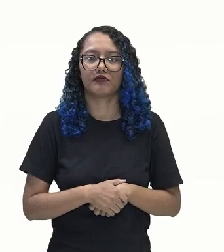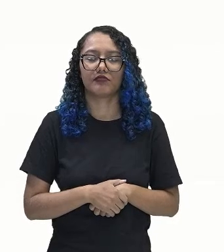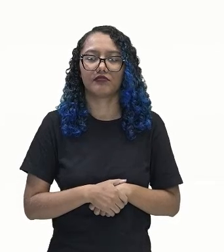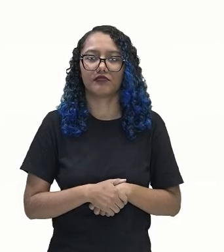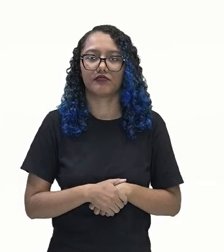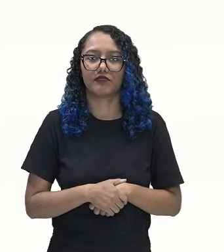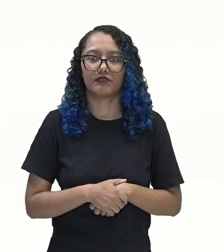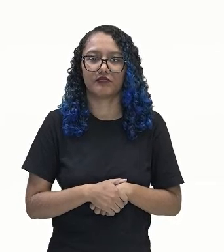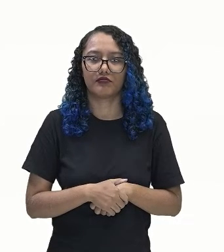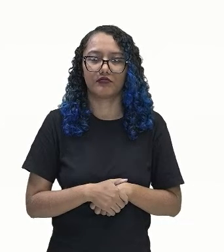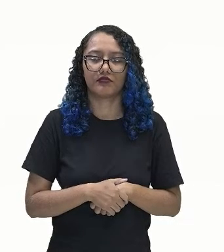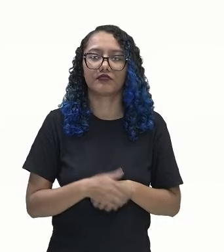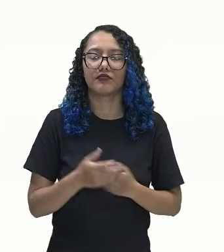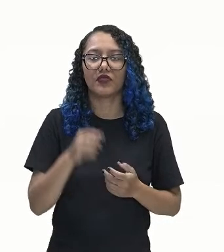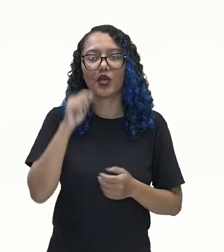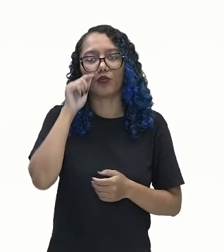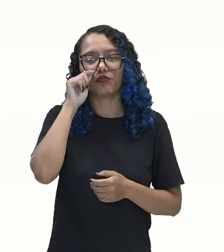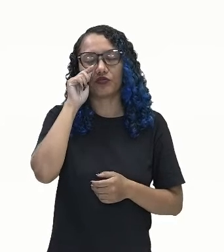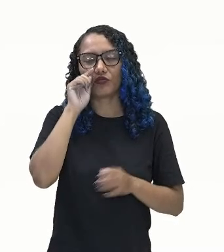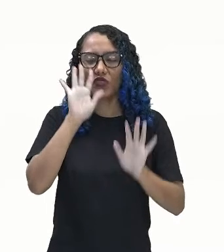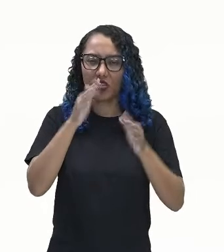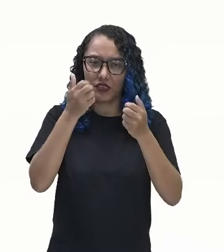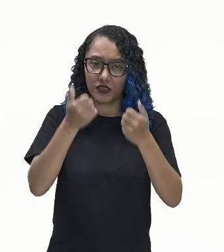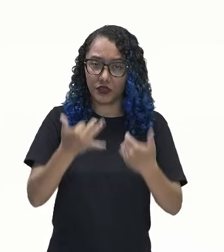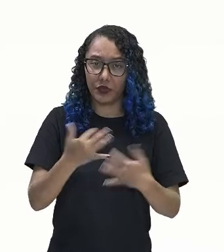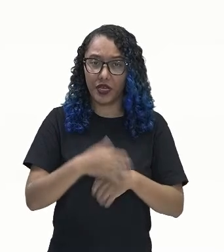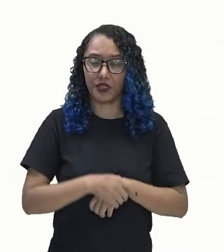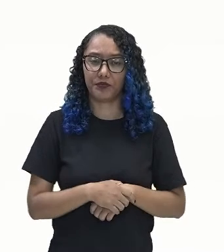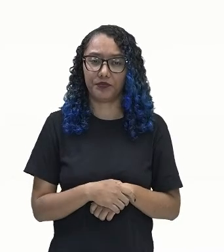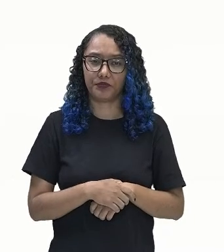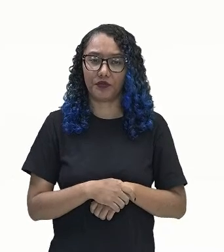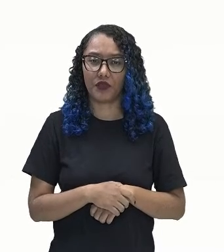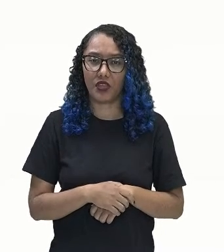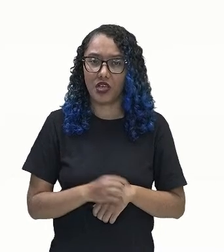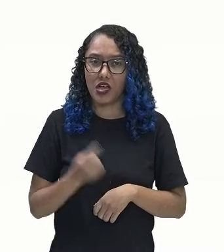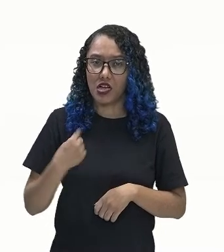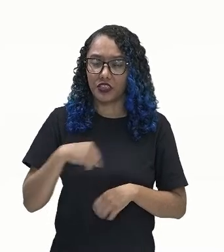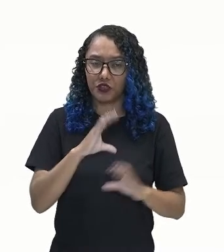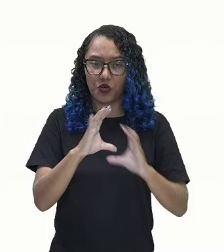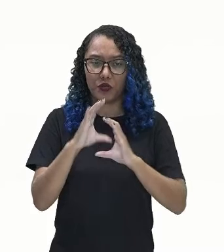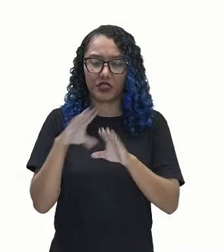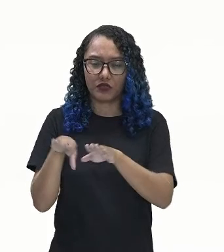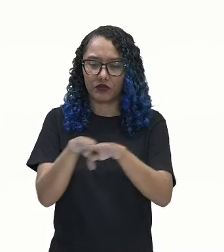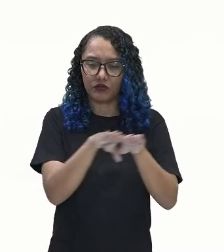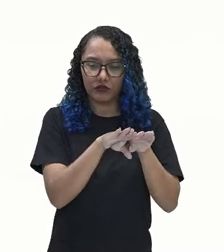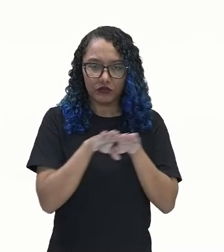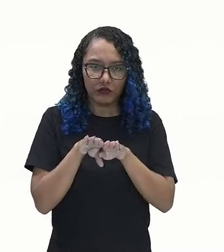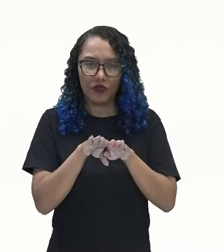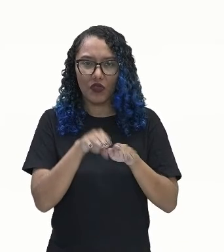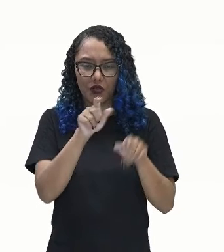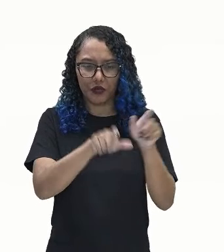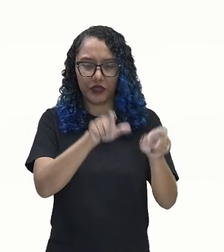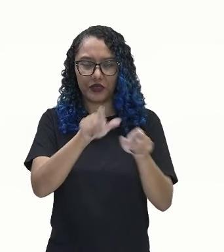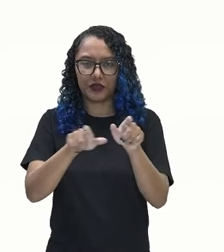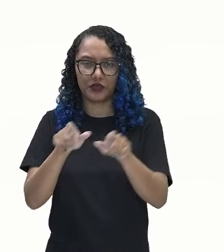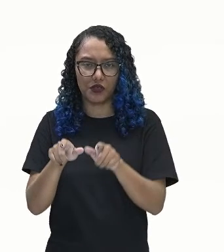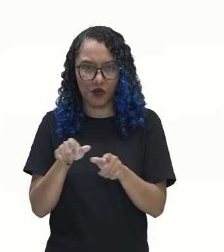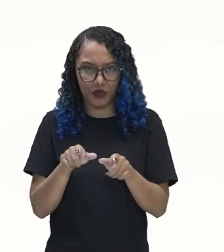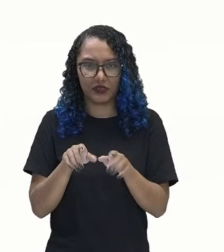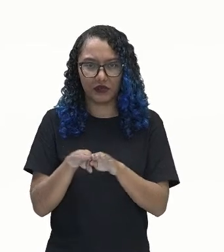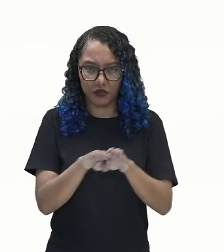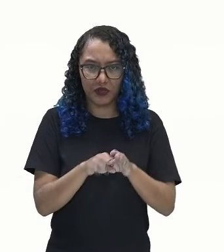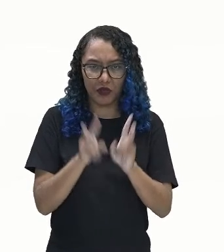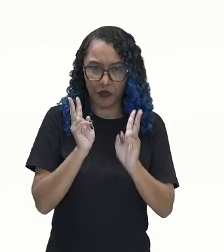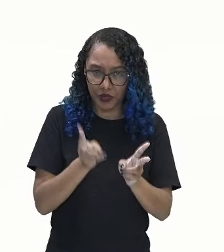para vocês, quando a gente se comunica, ninguém se comunica da mesma forma com todas as pessoas com quem entramos em contato,